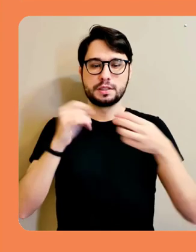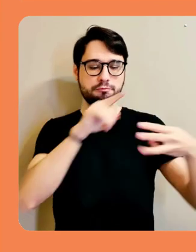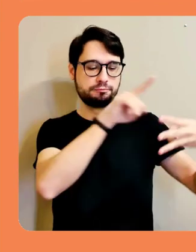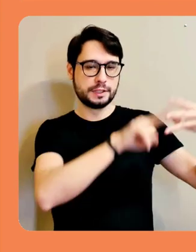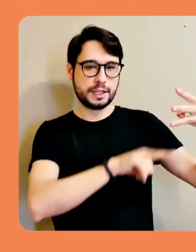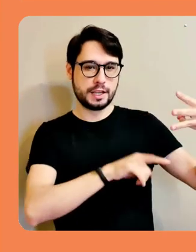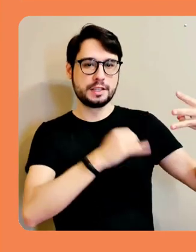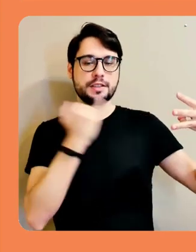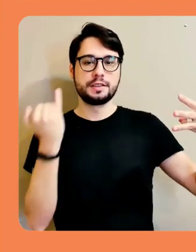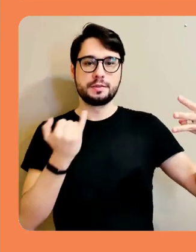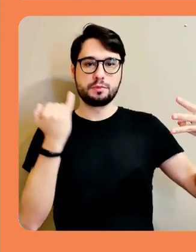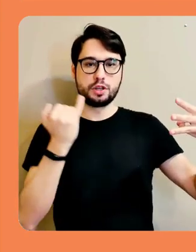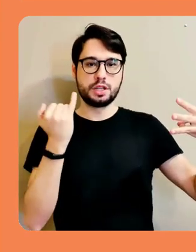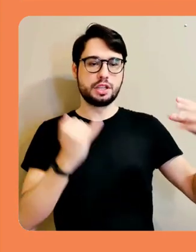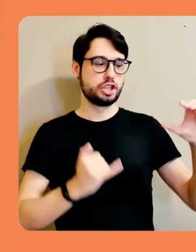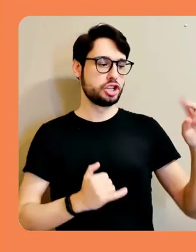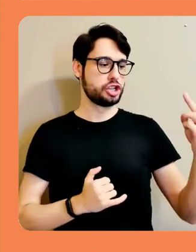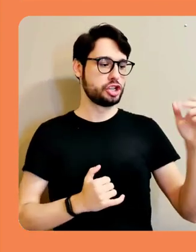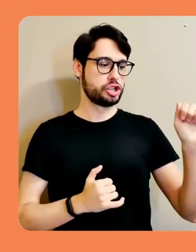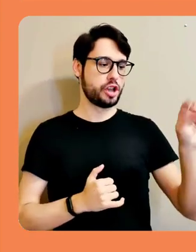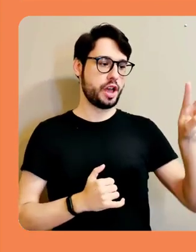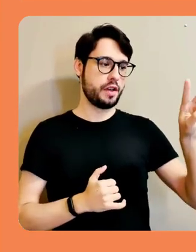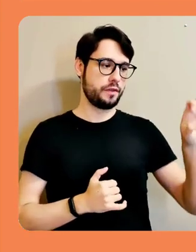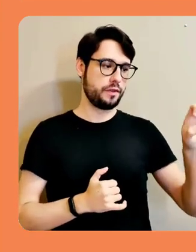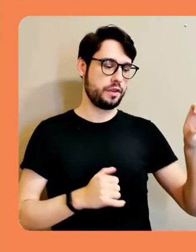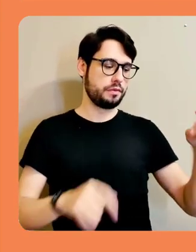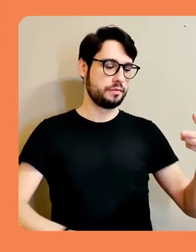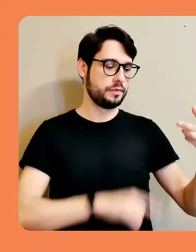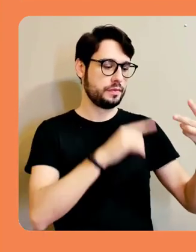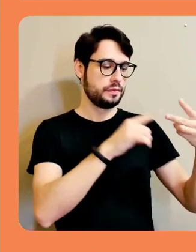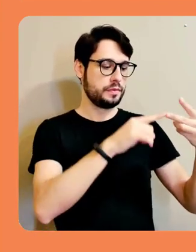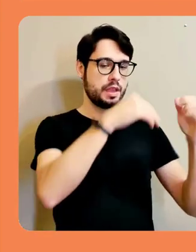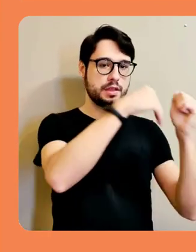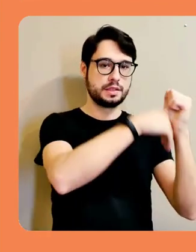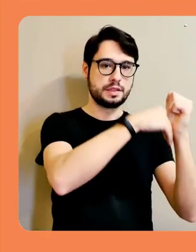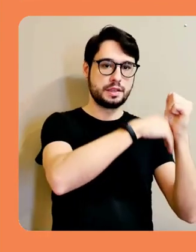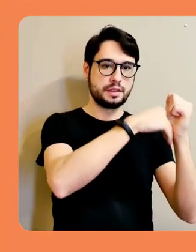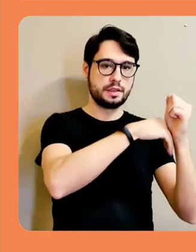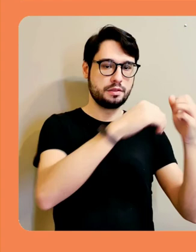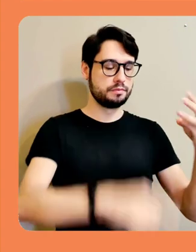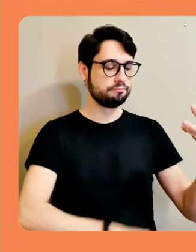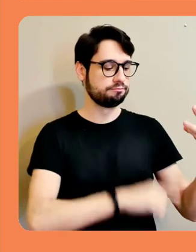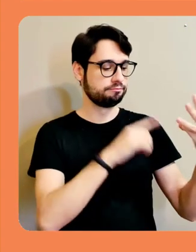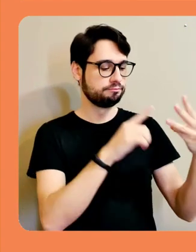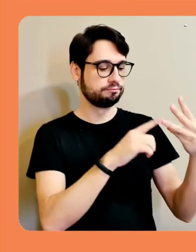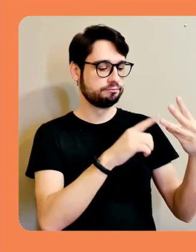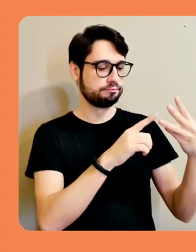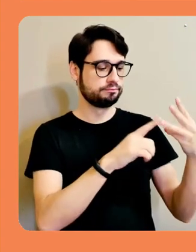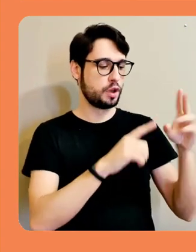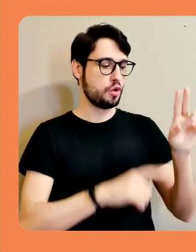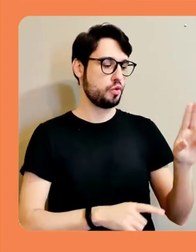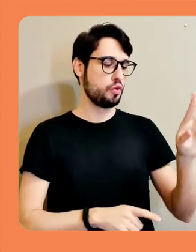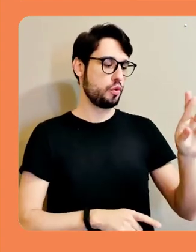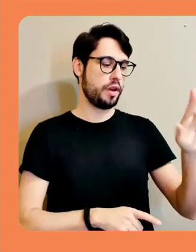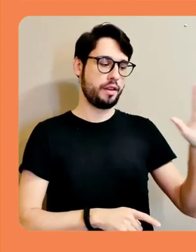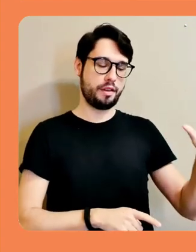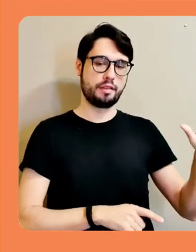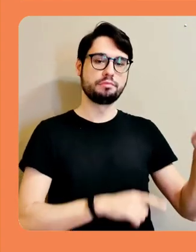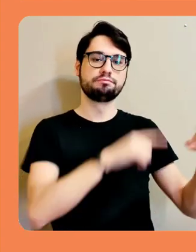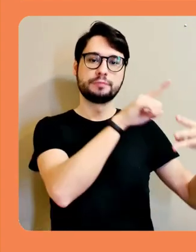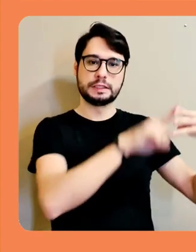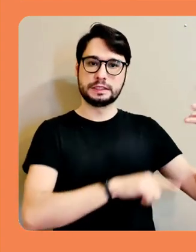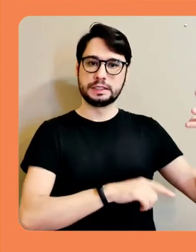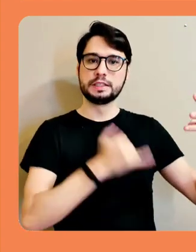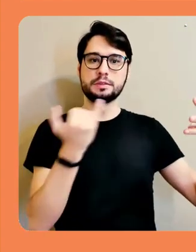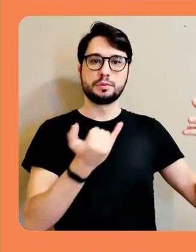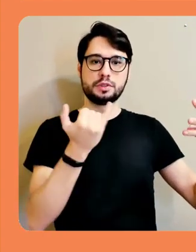das informações de chave segredo EA url que não é URL direto da sua ferramenta e sim